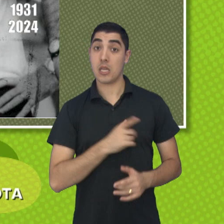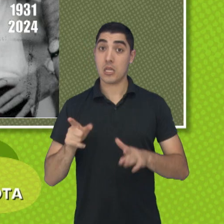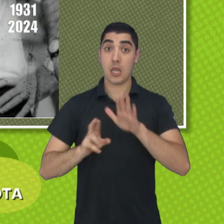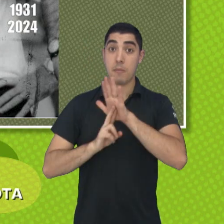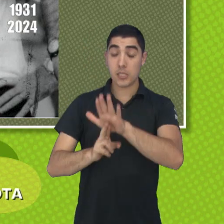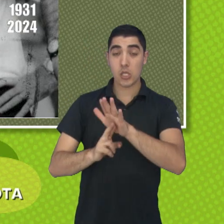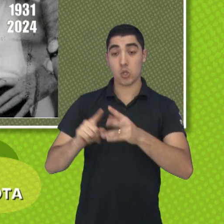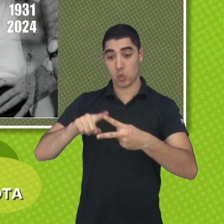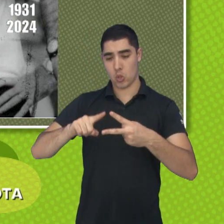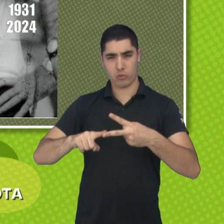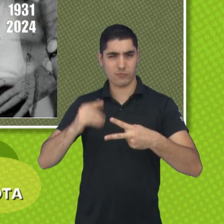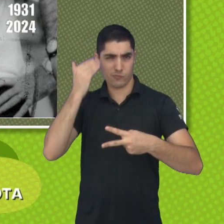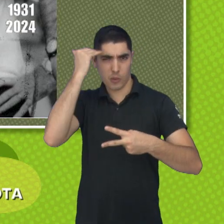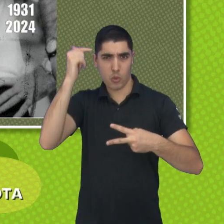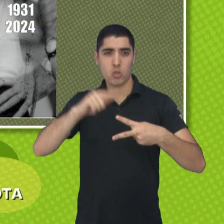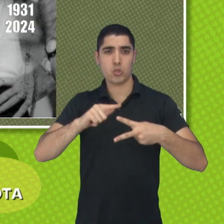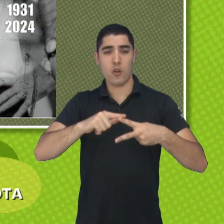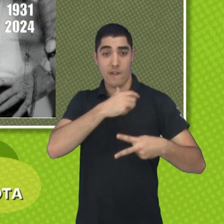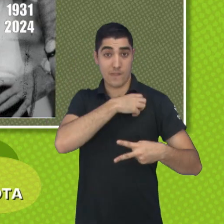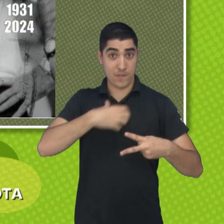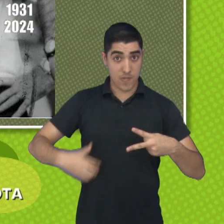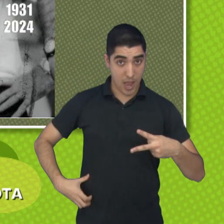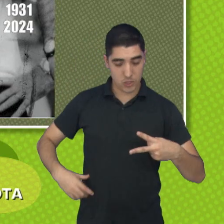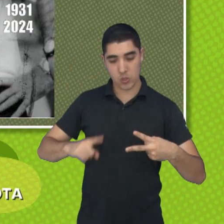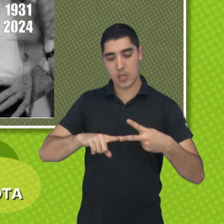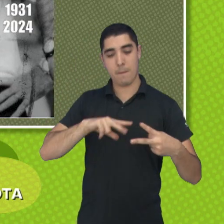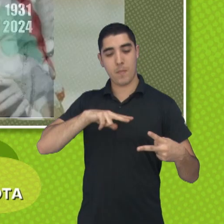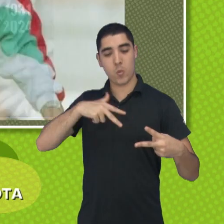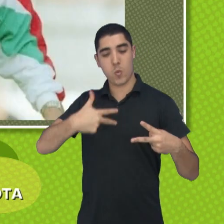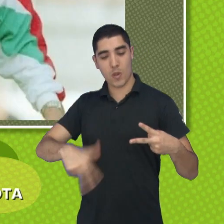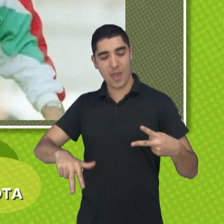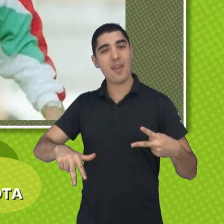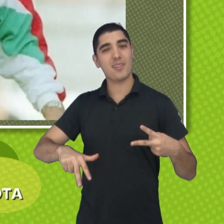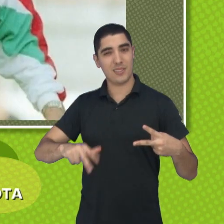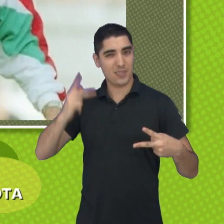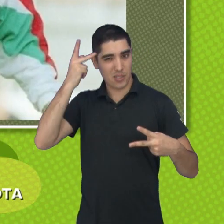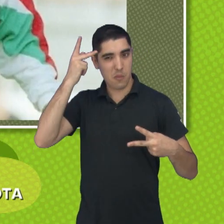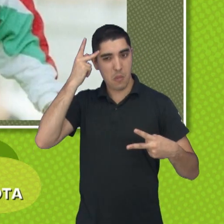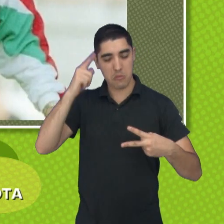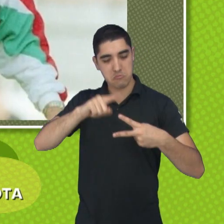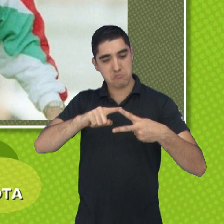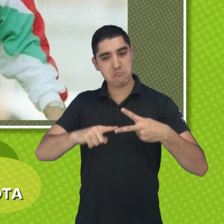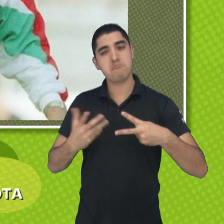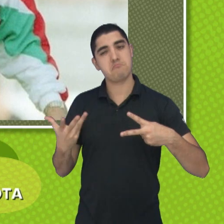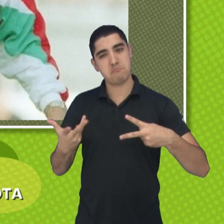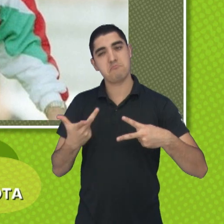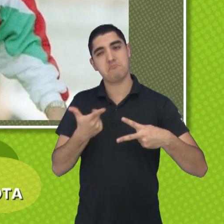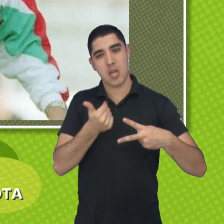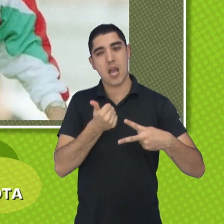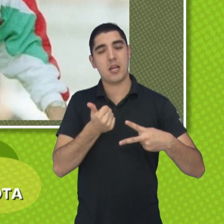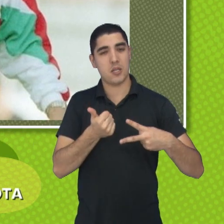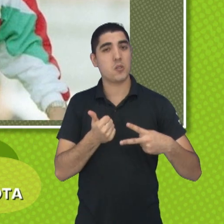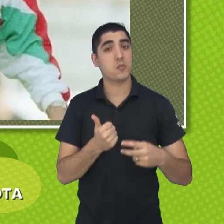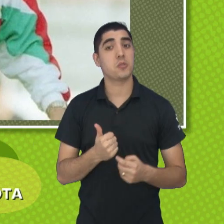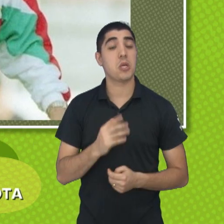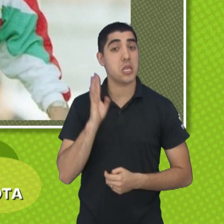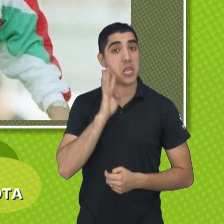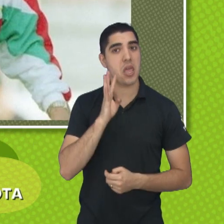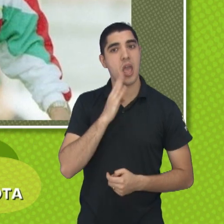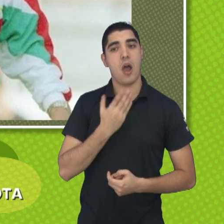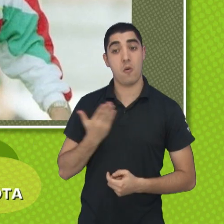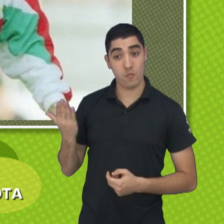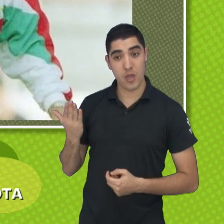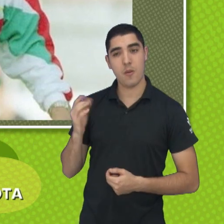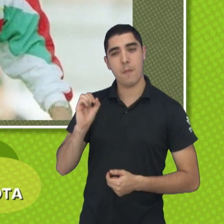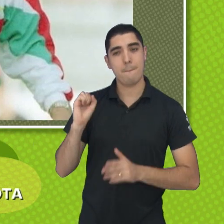lusos, né? O Vasco da Gama e a Portuguesa de Desportos. Muito bacana esse toque histórico aí